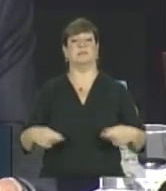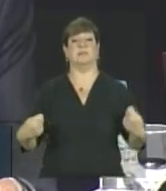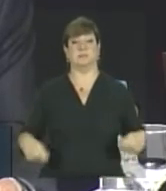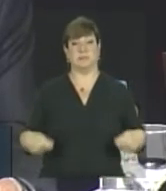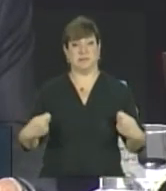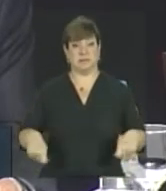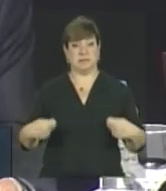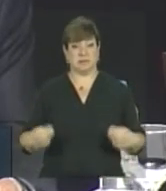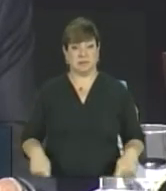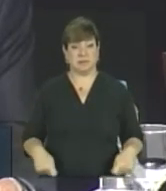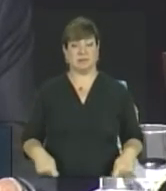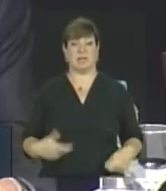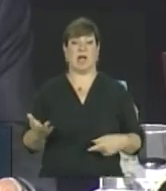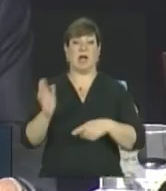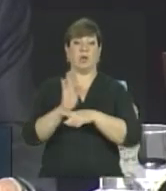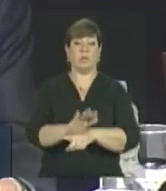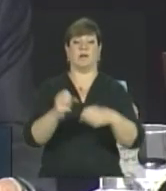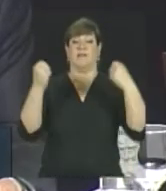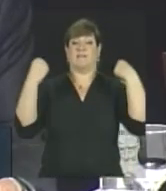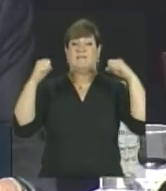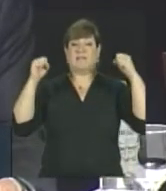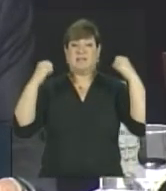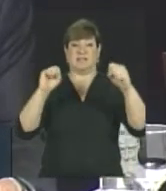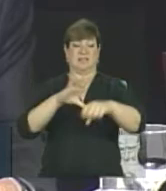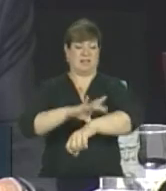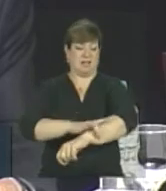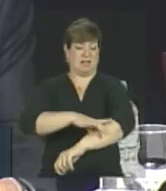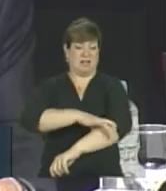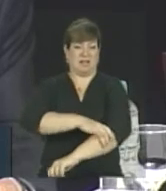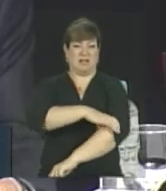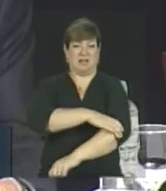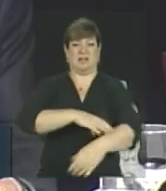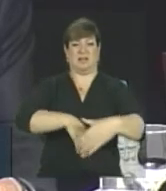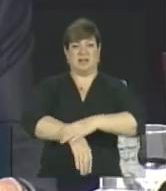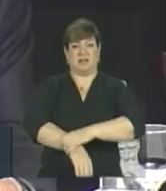apoio da fisioterapia, do apoio